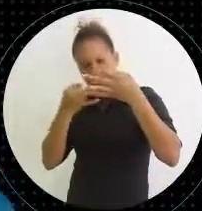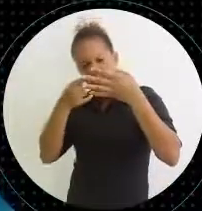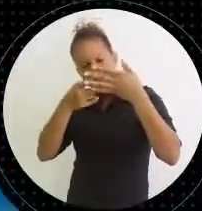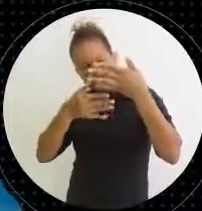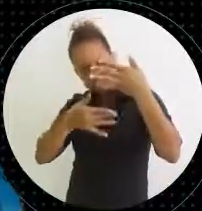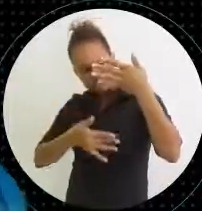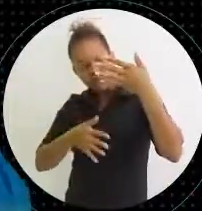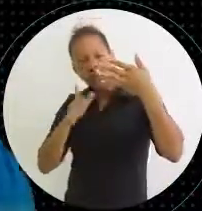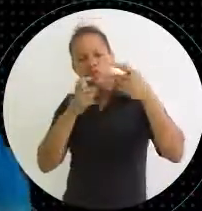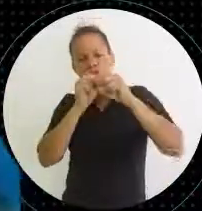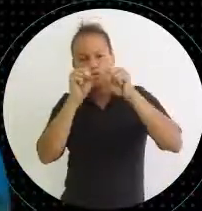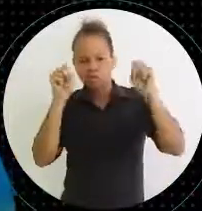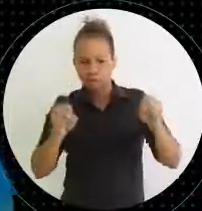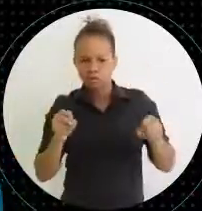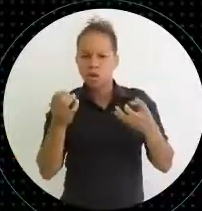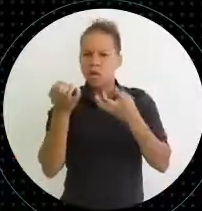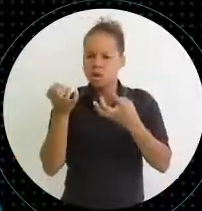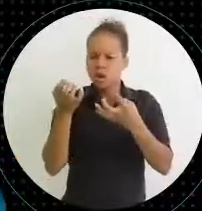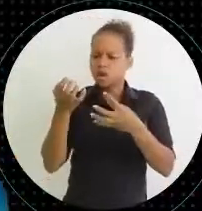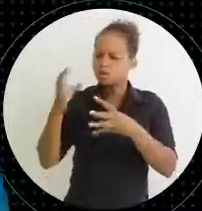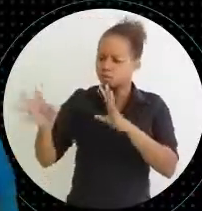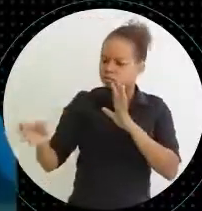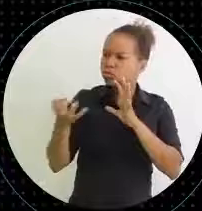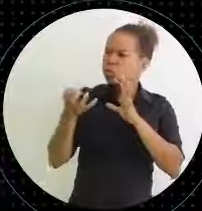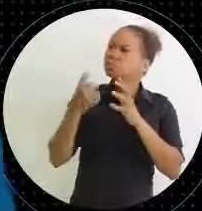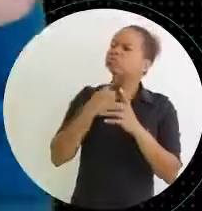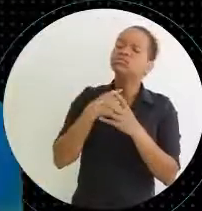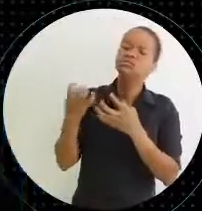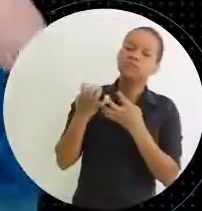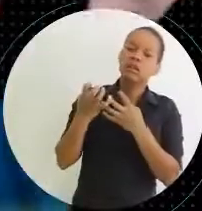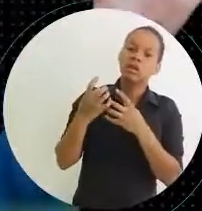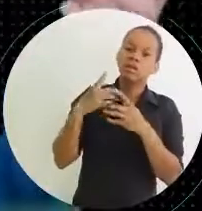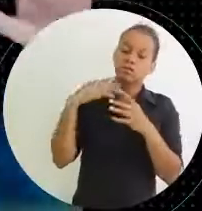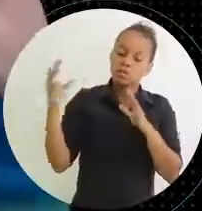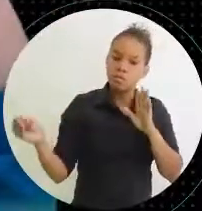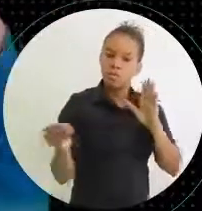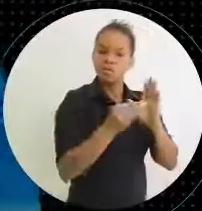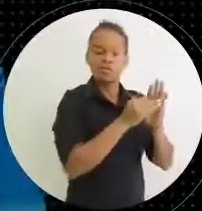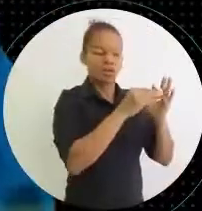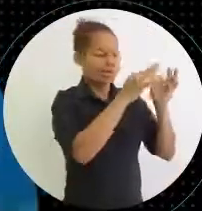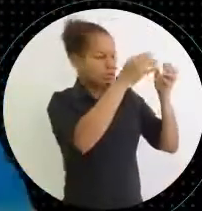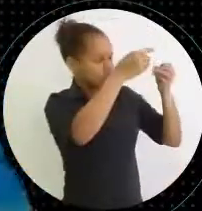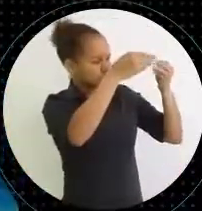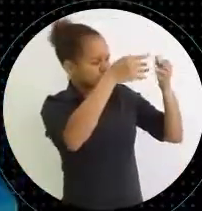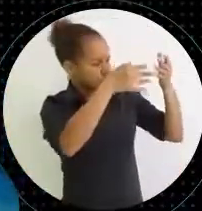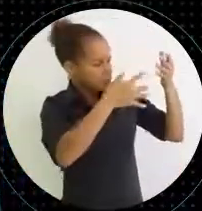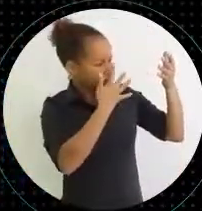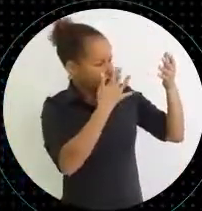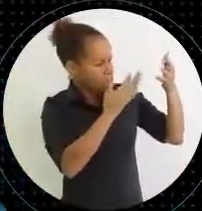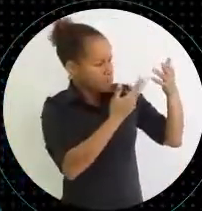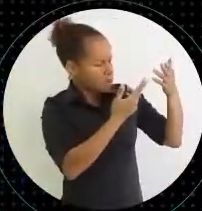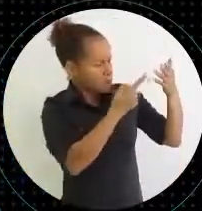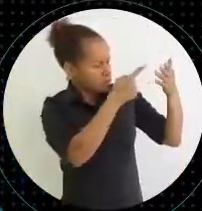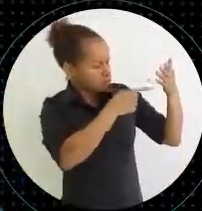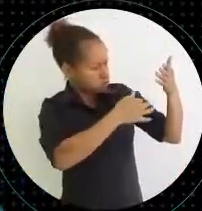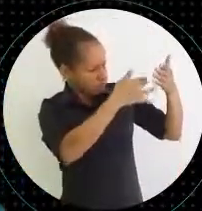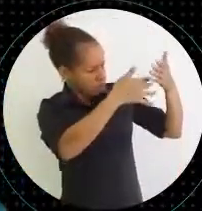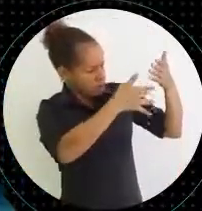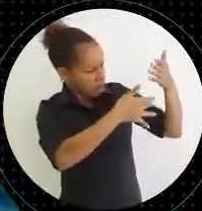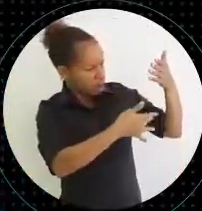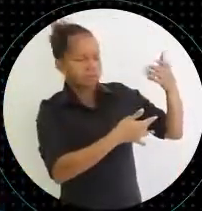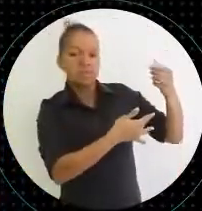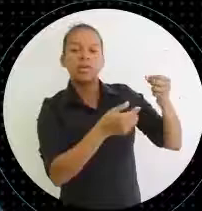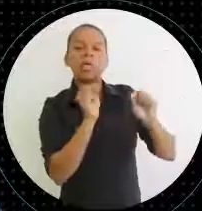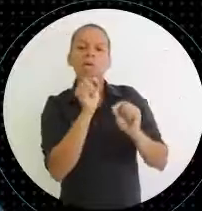do Bootstrap, e eu quero esse formulário, o meu formulário, ele fique igualzinho ao do